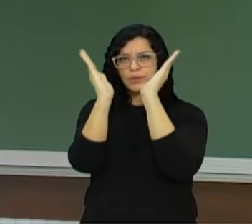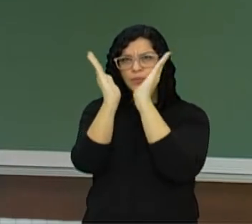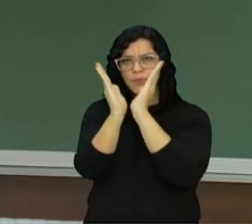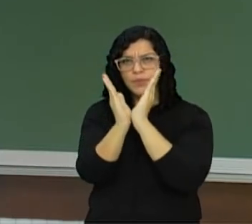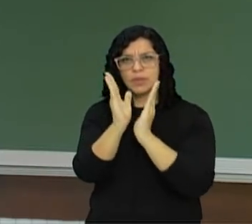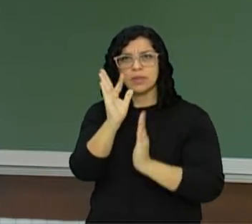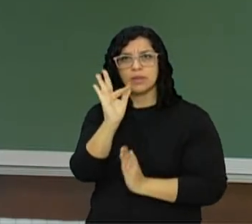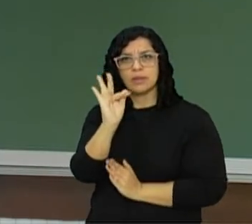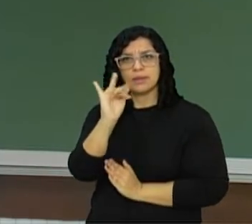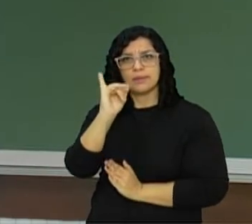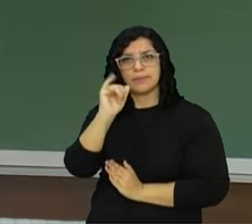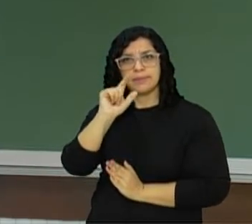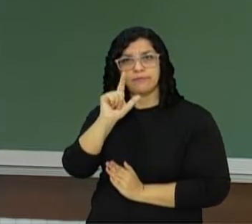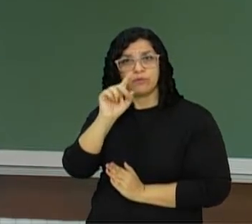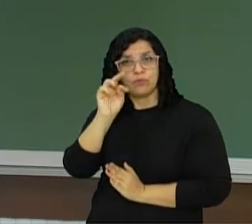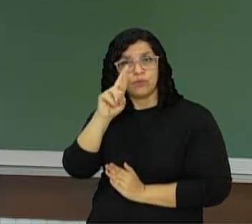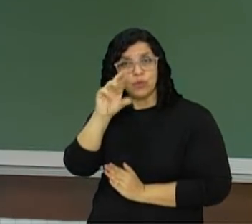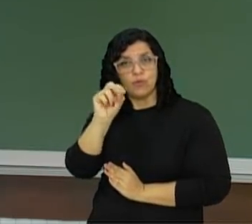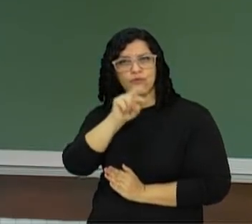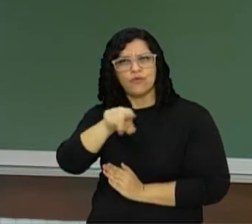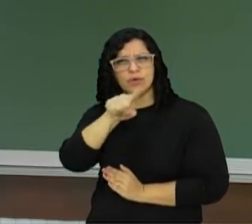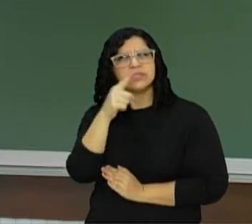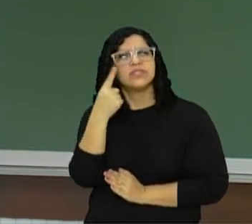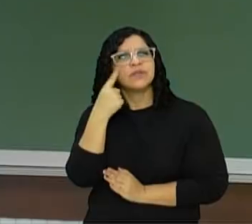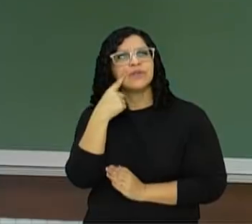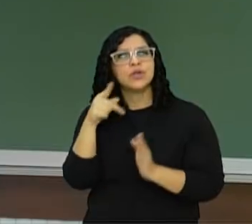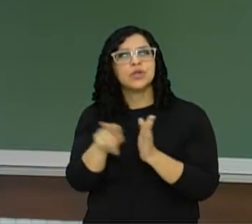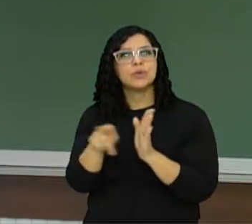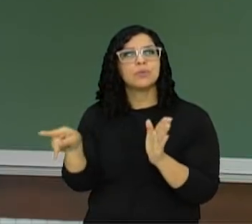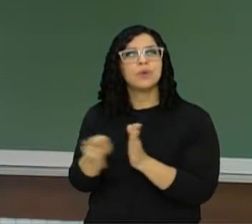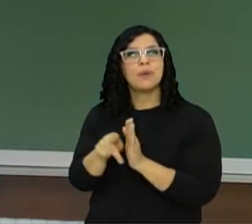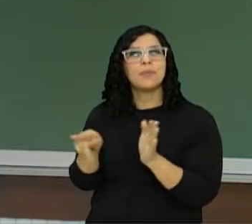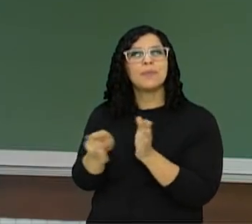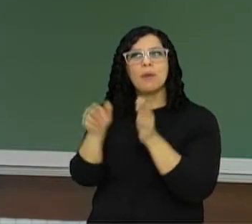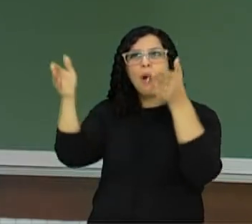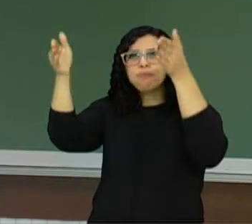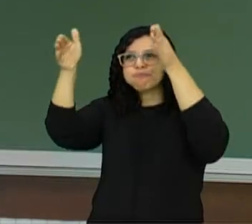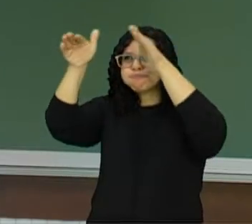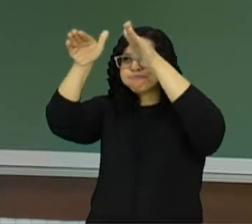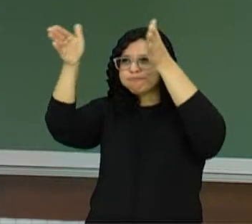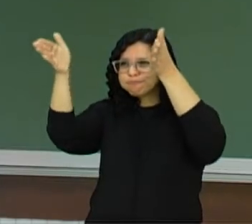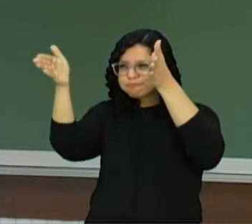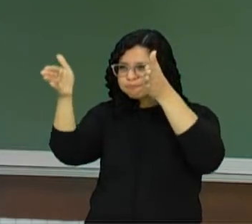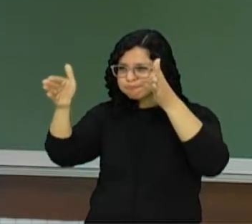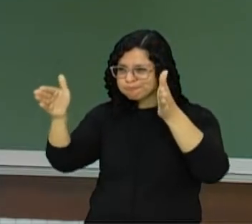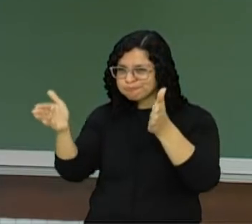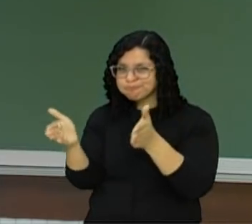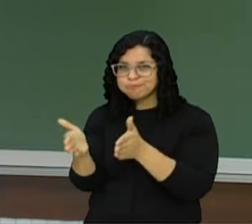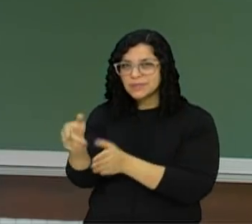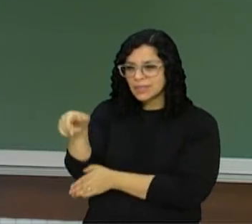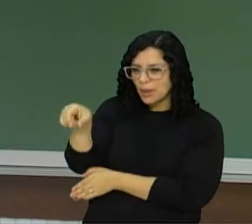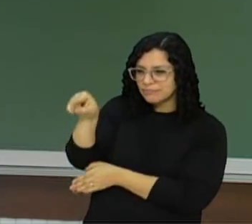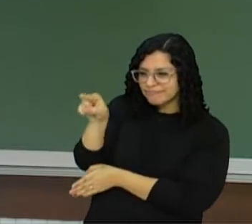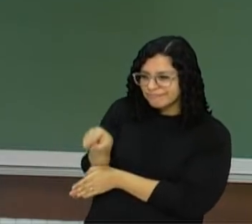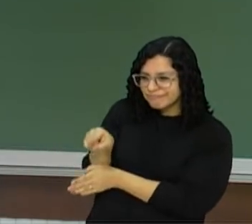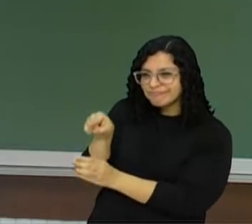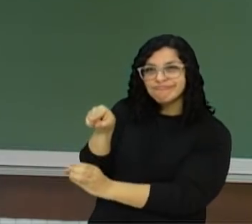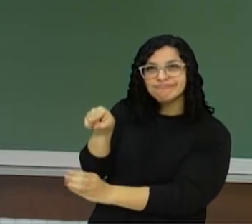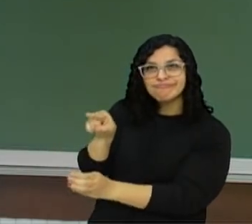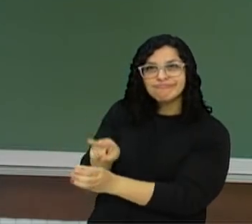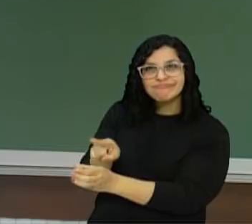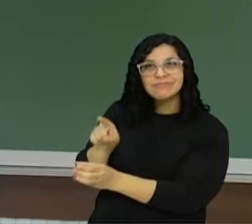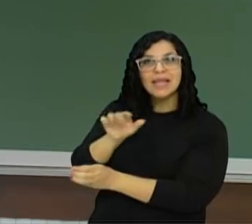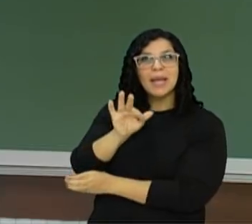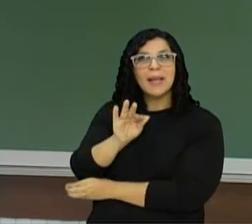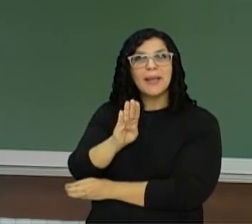vamos construir um filtro. Vocês já ouviram falar do filtro de barro? Tem um filtro de barro na sua casa? Vocês sabiam